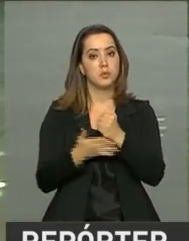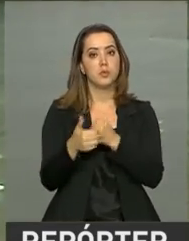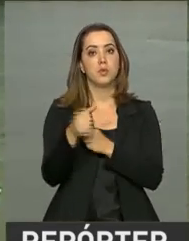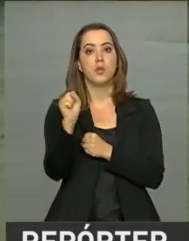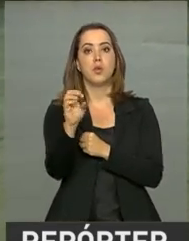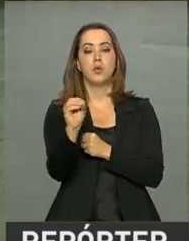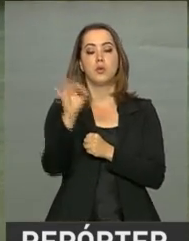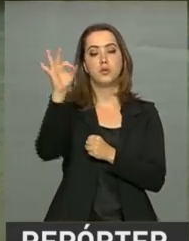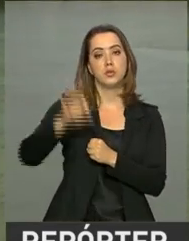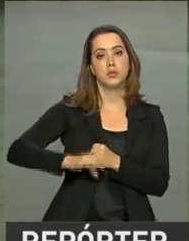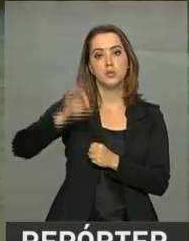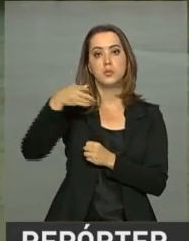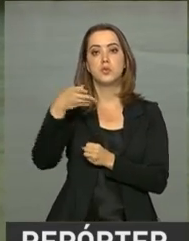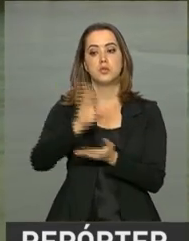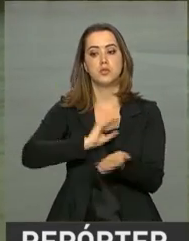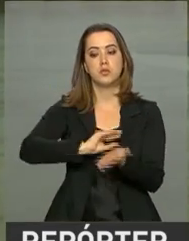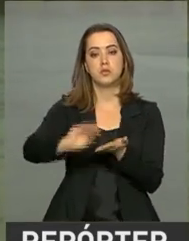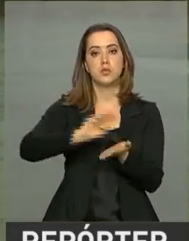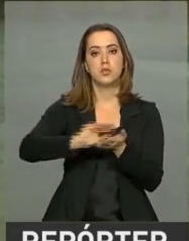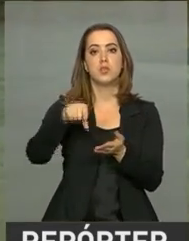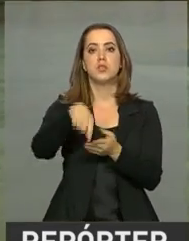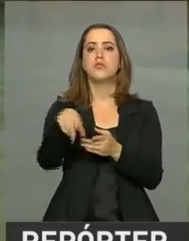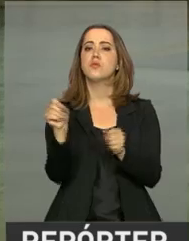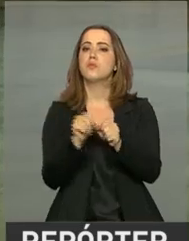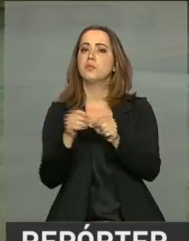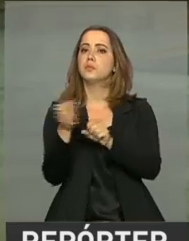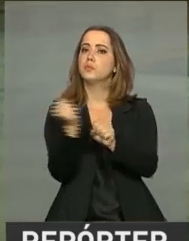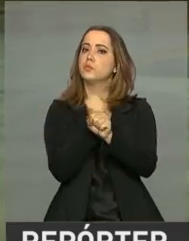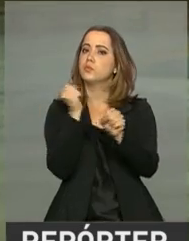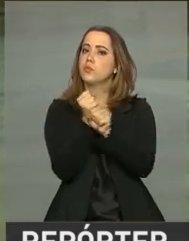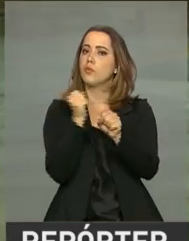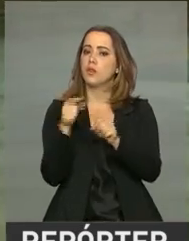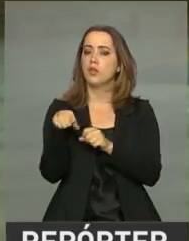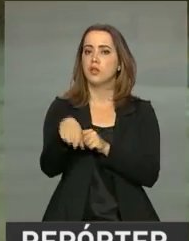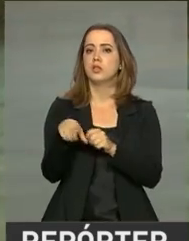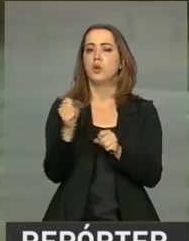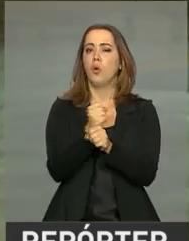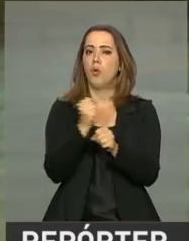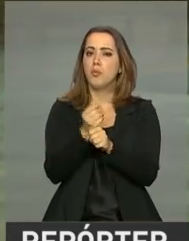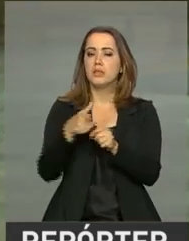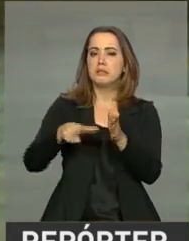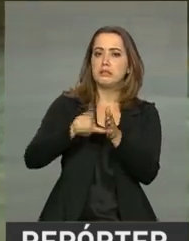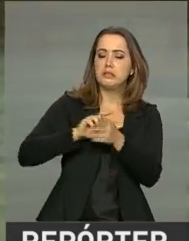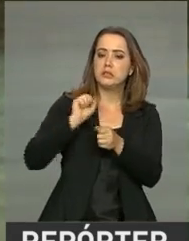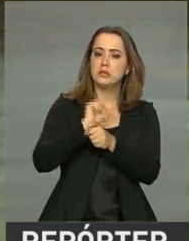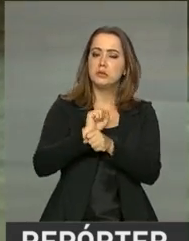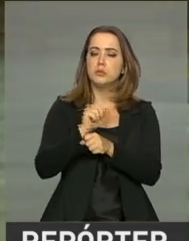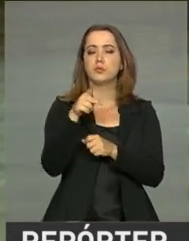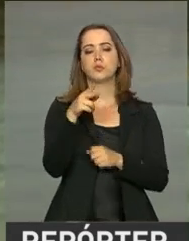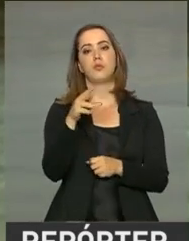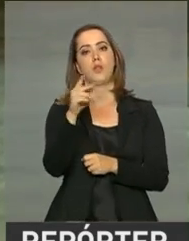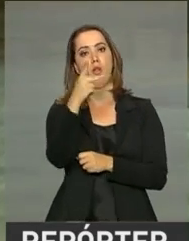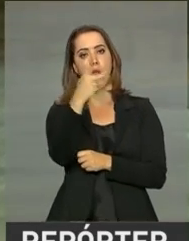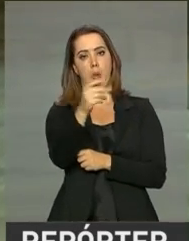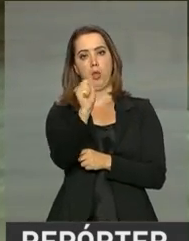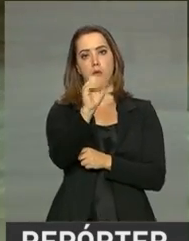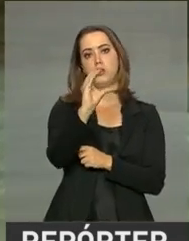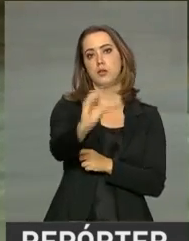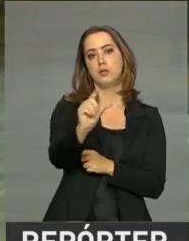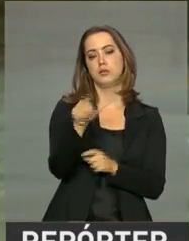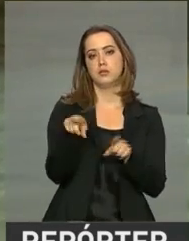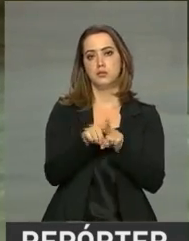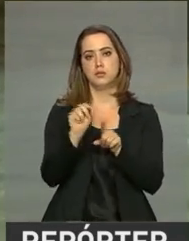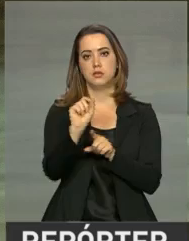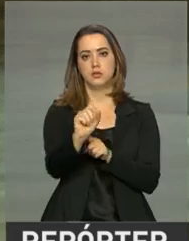de 80% desses recursos vão ser utilizados para a conclusão de obras do programa de aceleração do